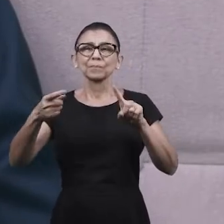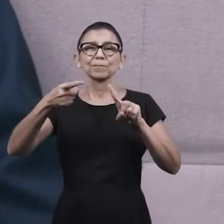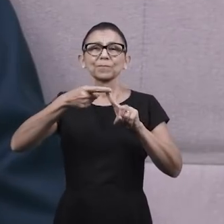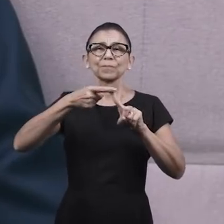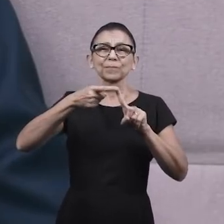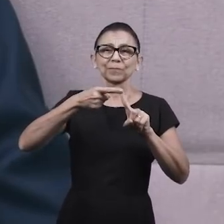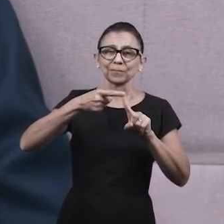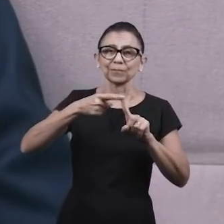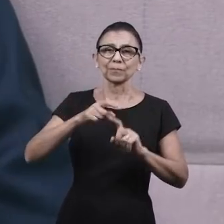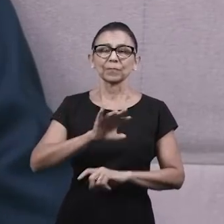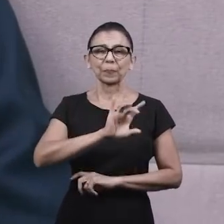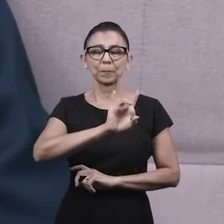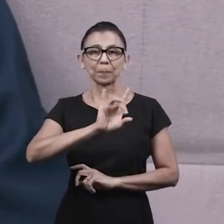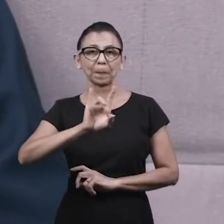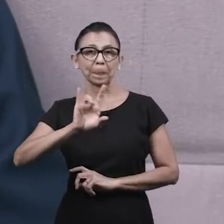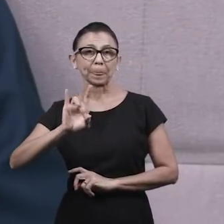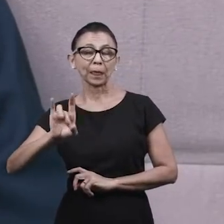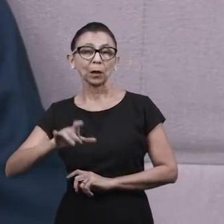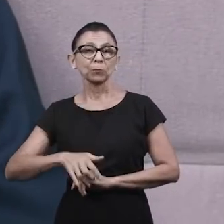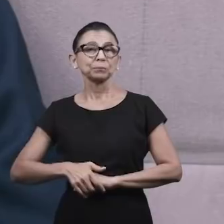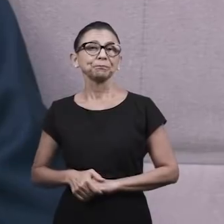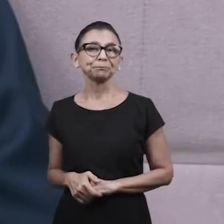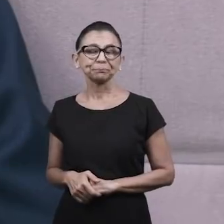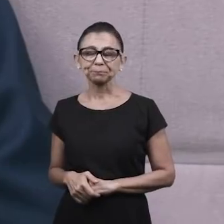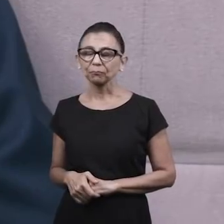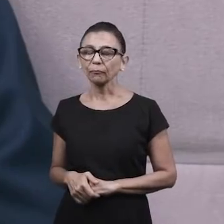estamos num momento de decisão.